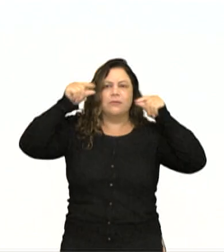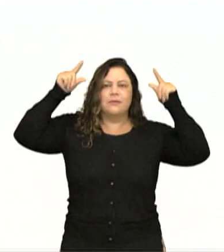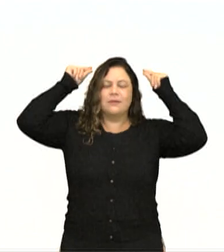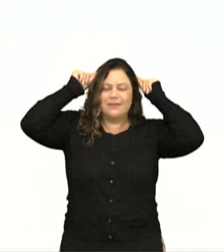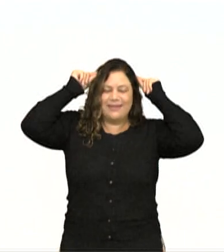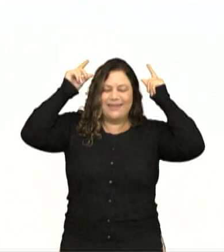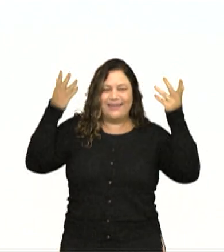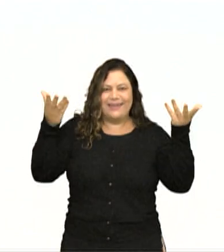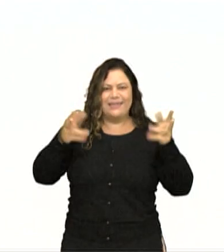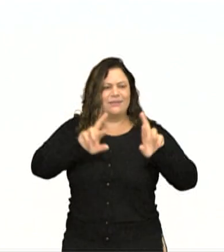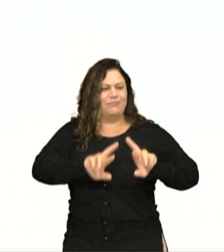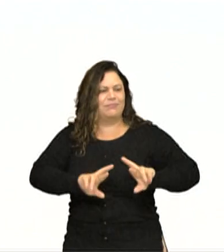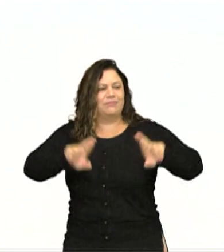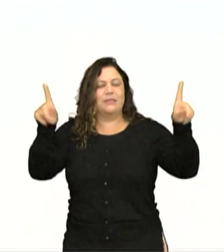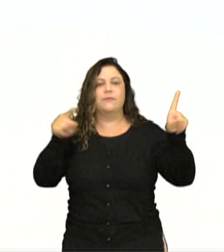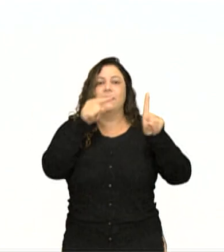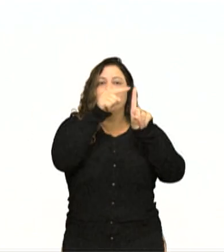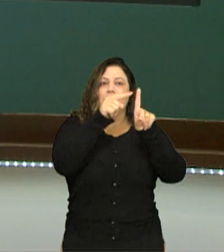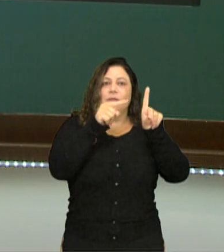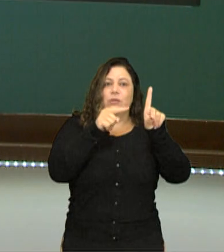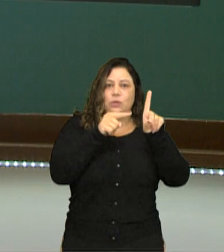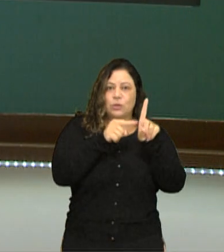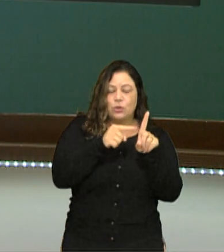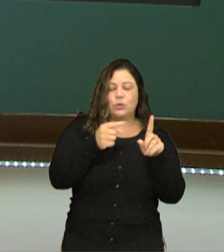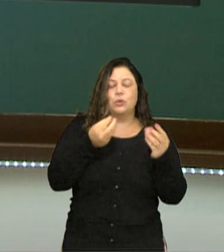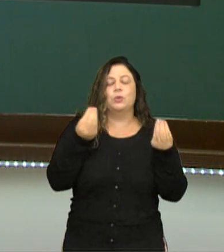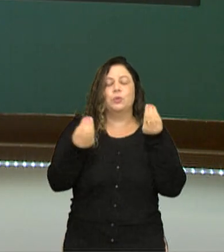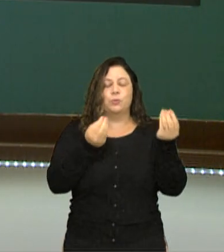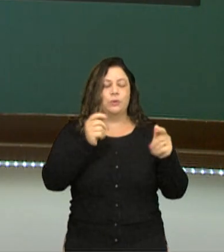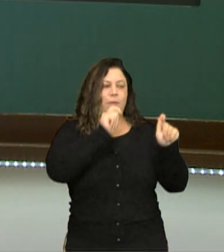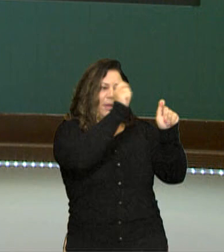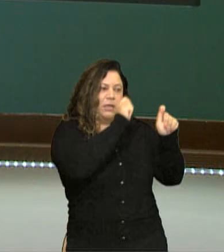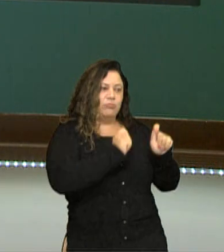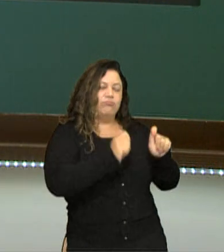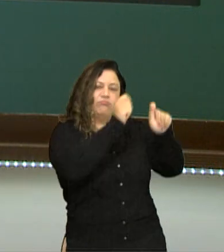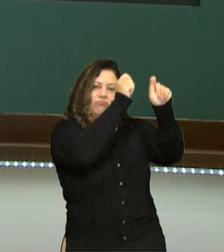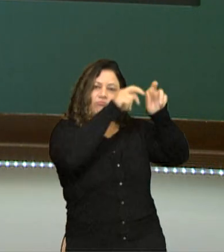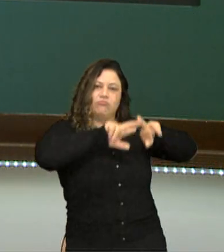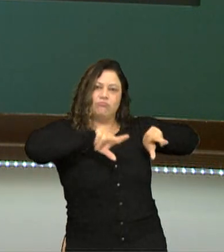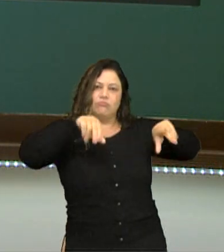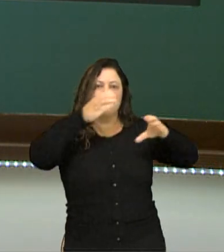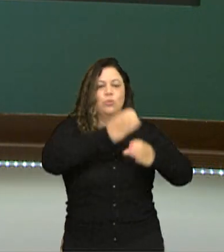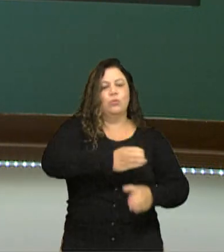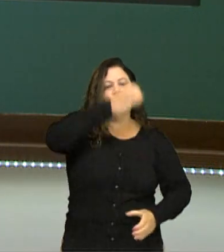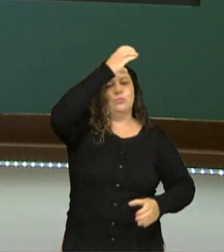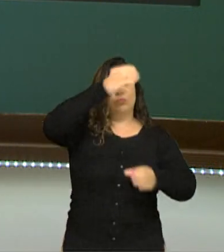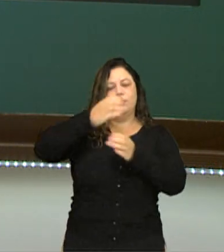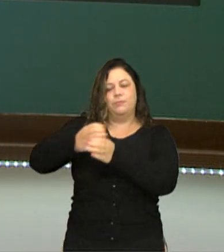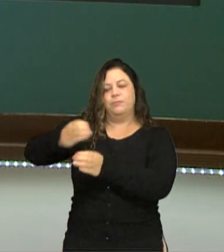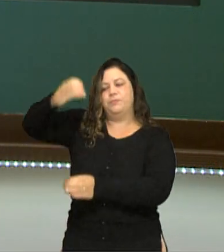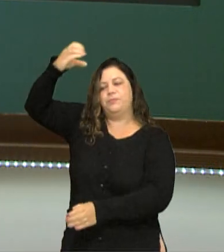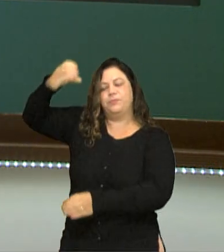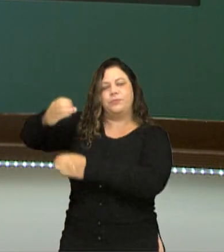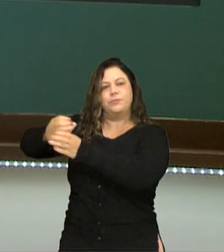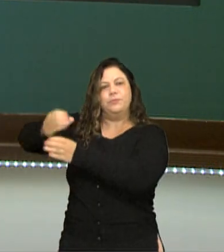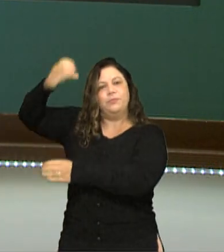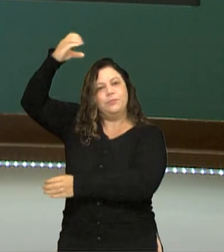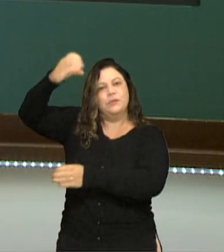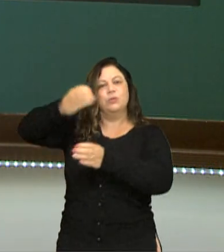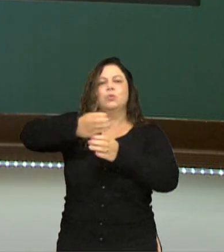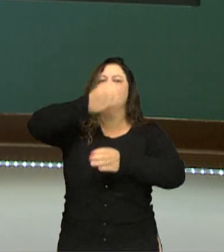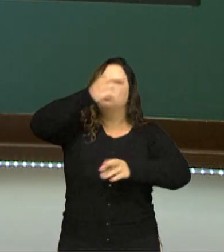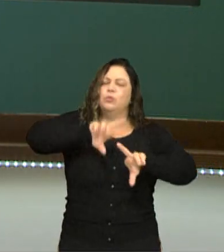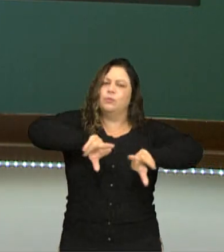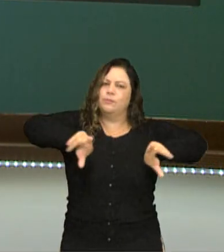Perceber também os diferentes tipos, de colunas, tá? Então a gente vai observar essas colunas, um pouquinho da tridimensionalidade da